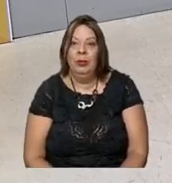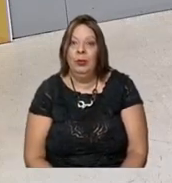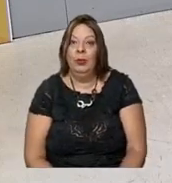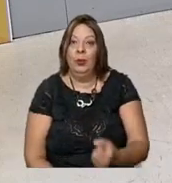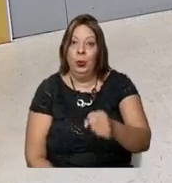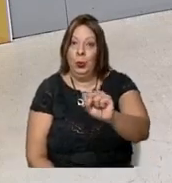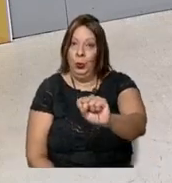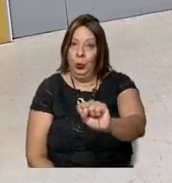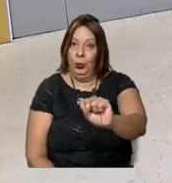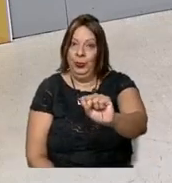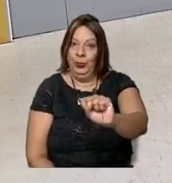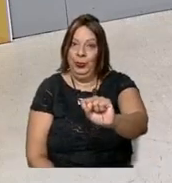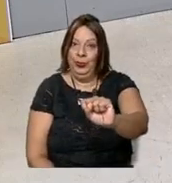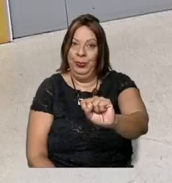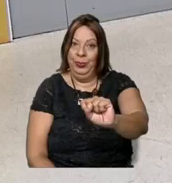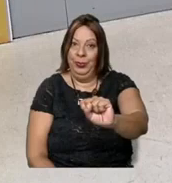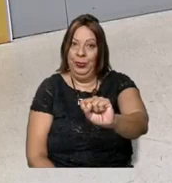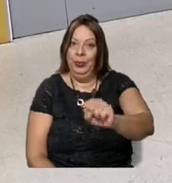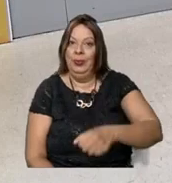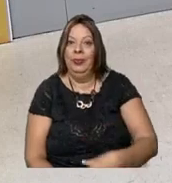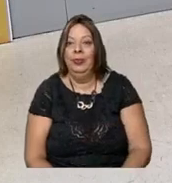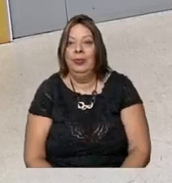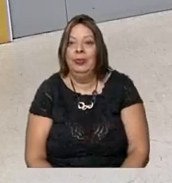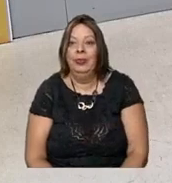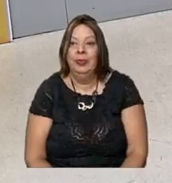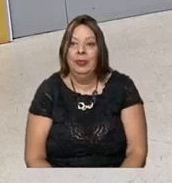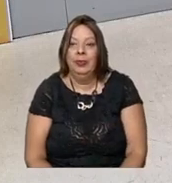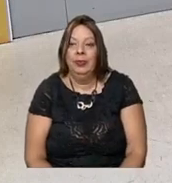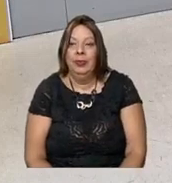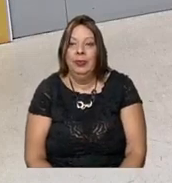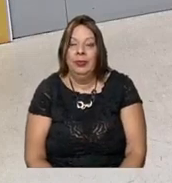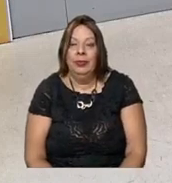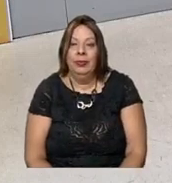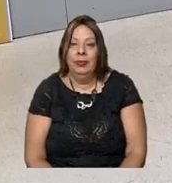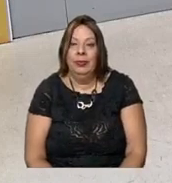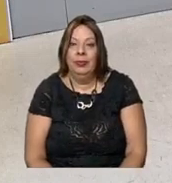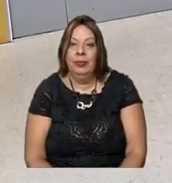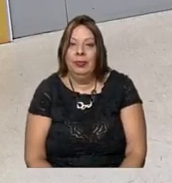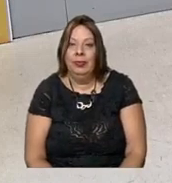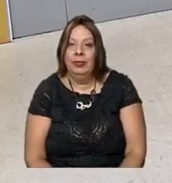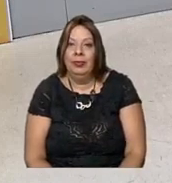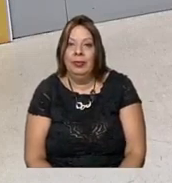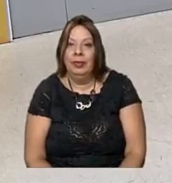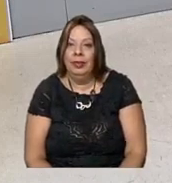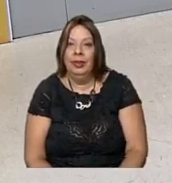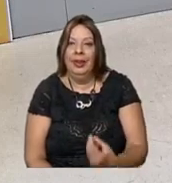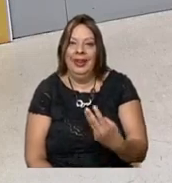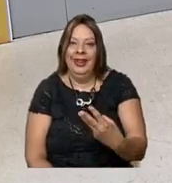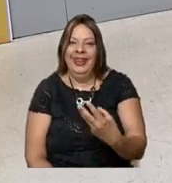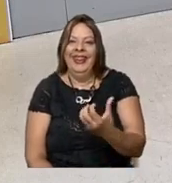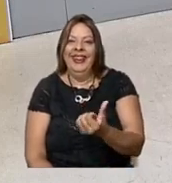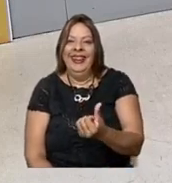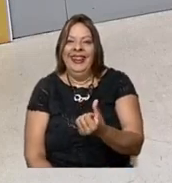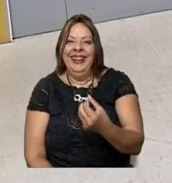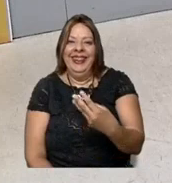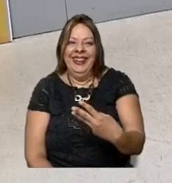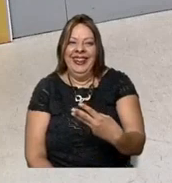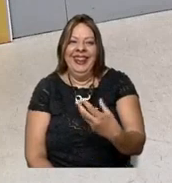Número 8, número 8. Tava esperando o número 8. Saiu. Saiu o número 8. E agora